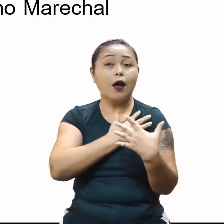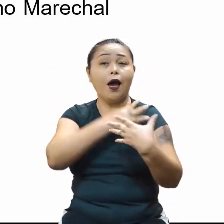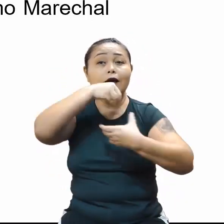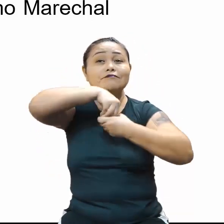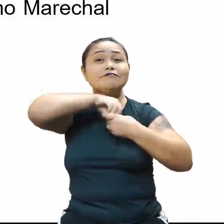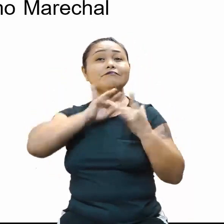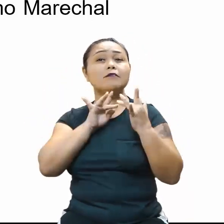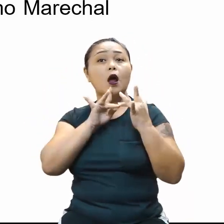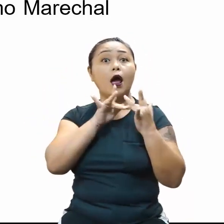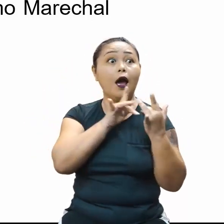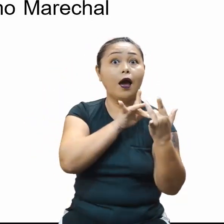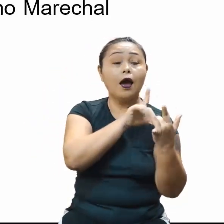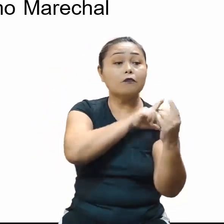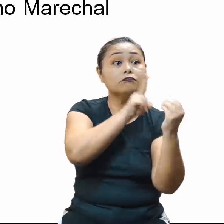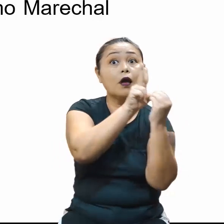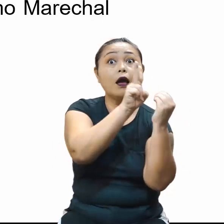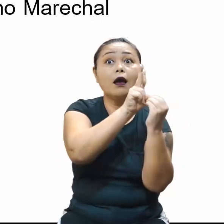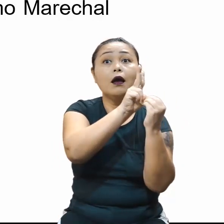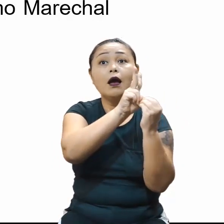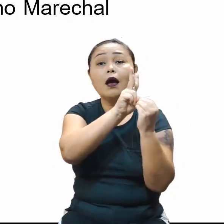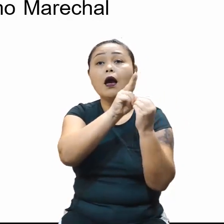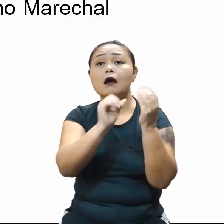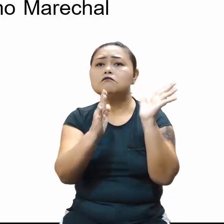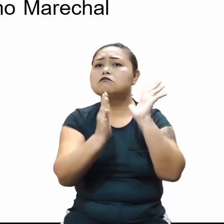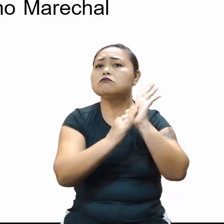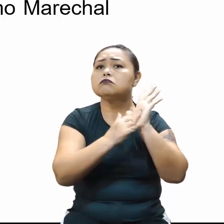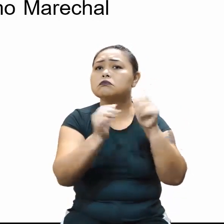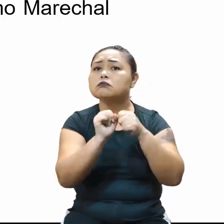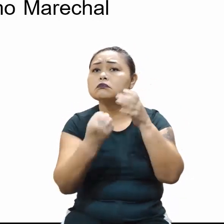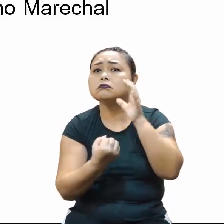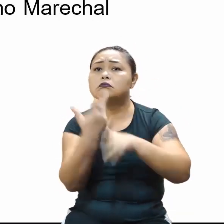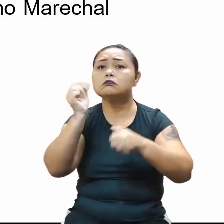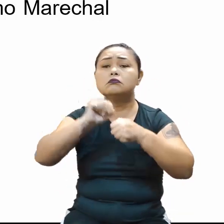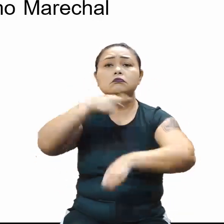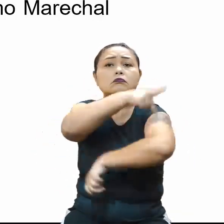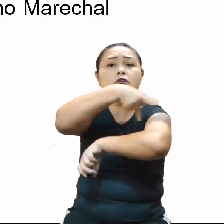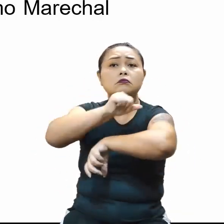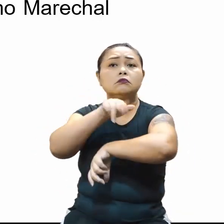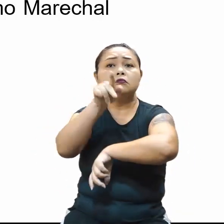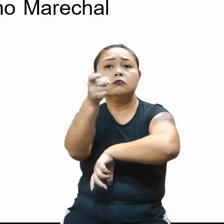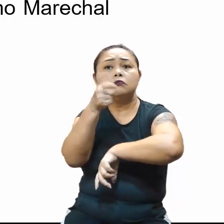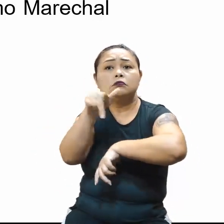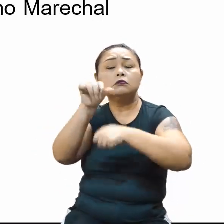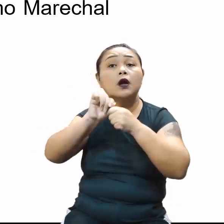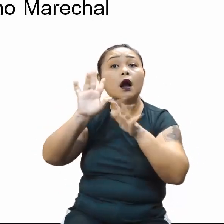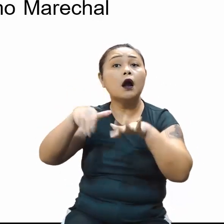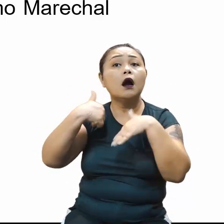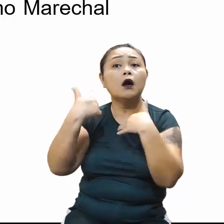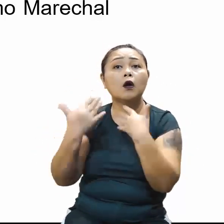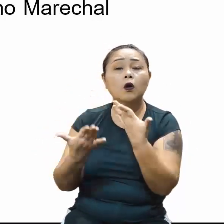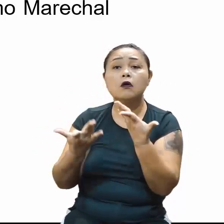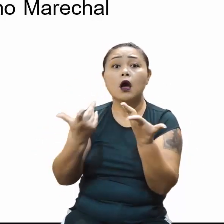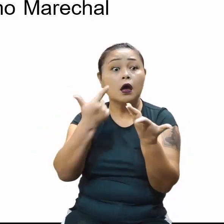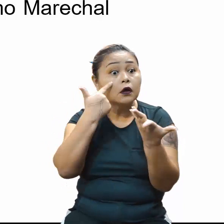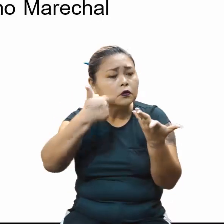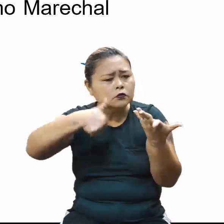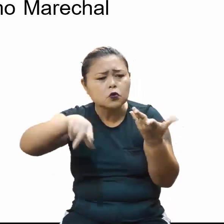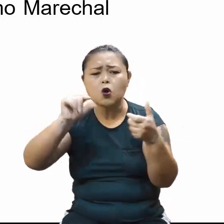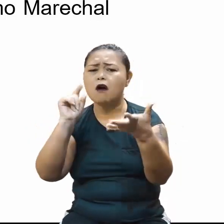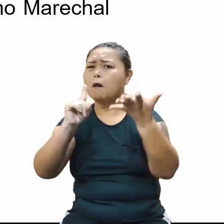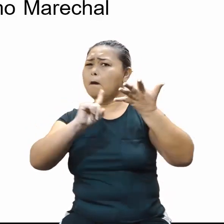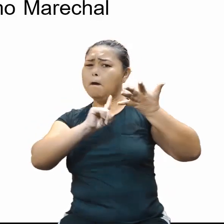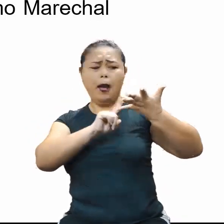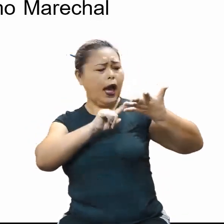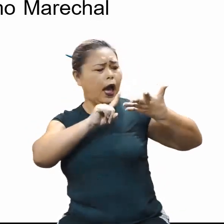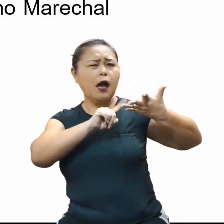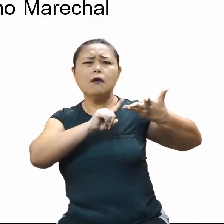indigenista. É ele que vai propor essa criação do Parque do Xingu. Tanto é que pelos seus feitos, pelo